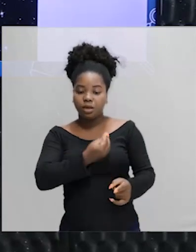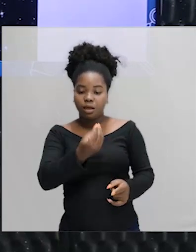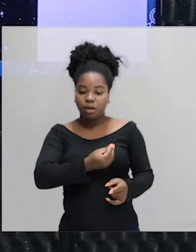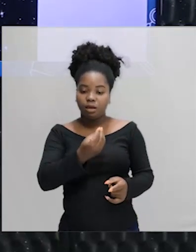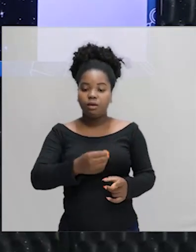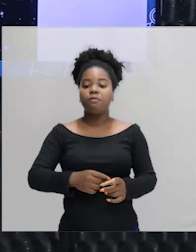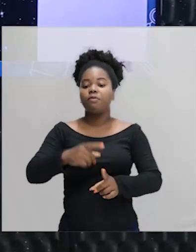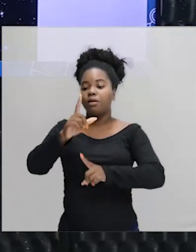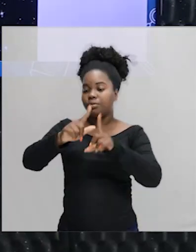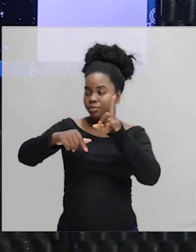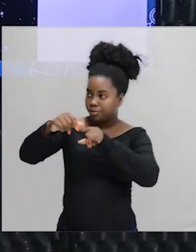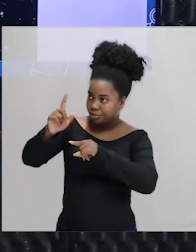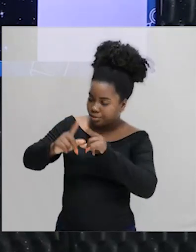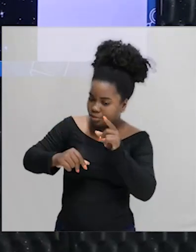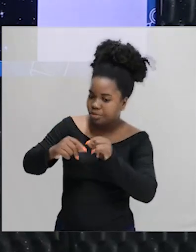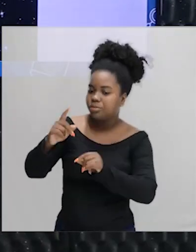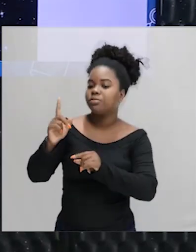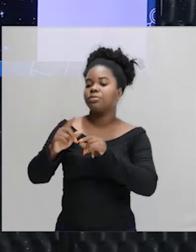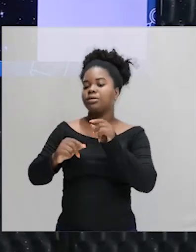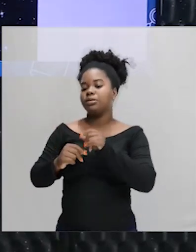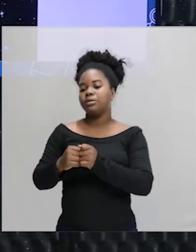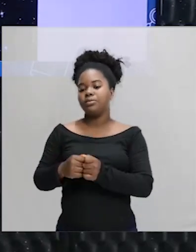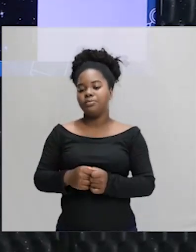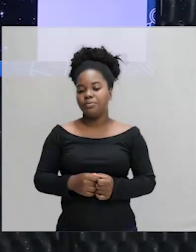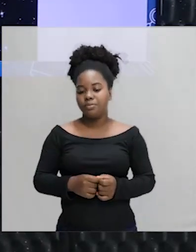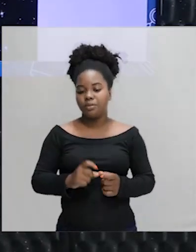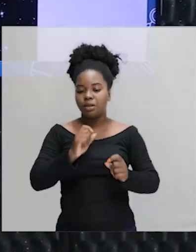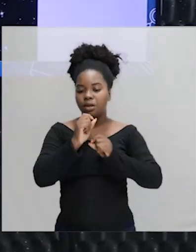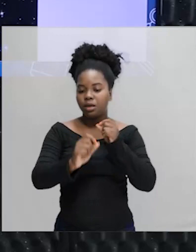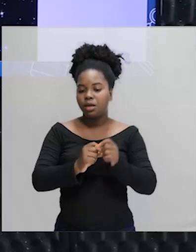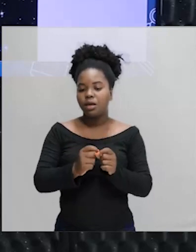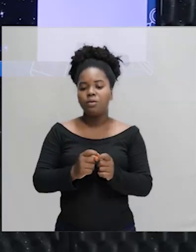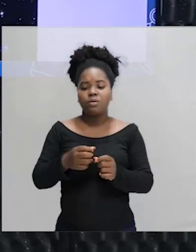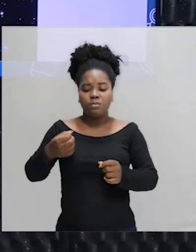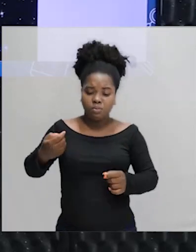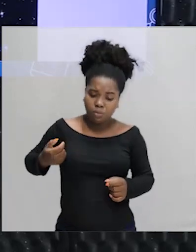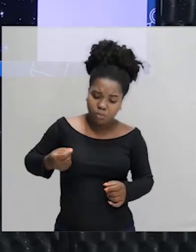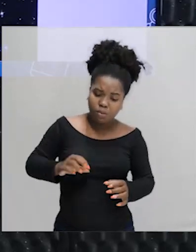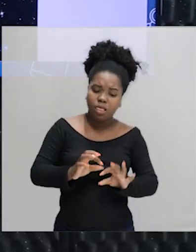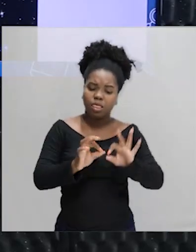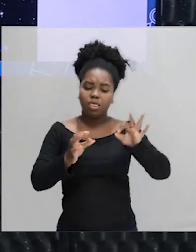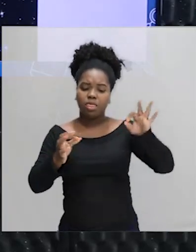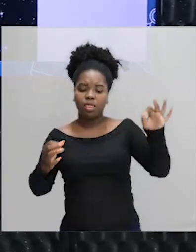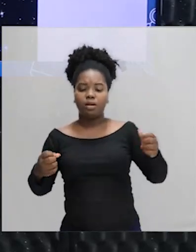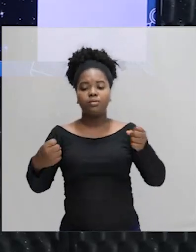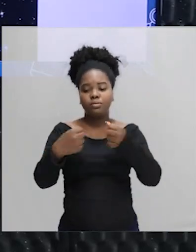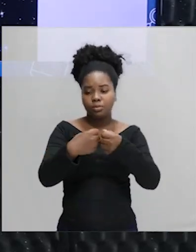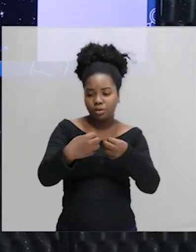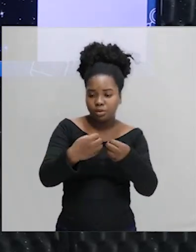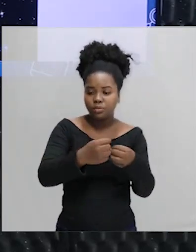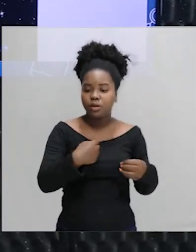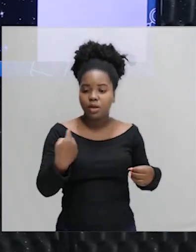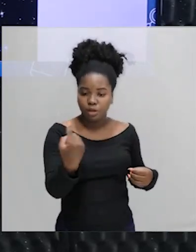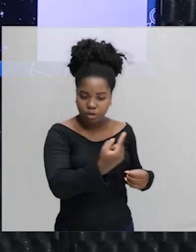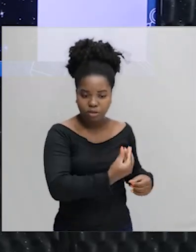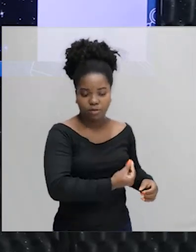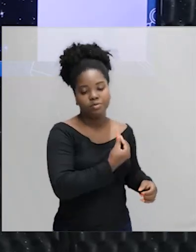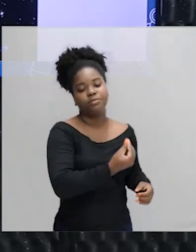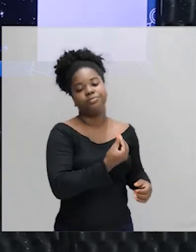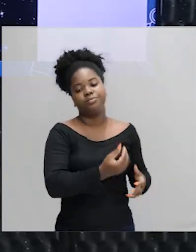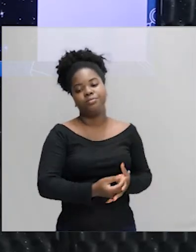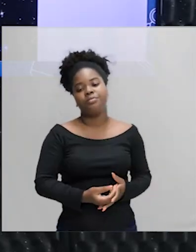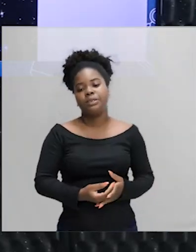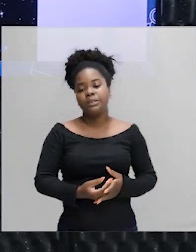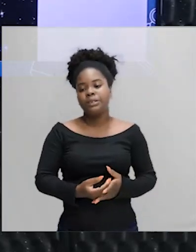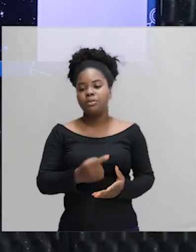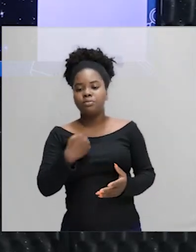dessa estrela, né, que é a mais próxima da gente, ela é uma vida tão longa perto da vida do ser humano que para a gente não tem